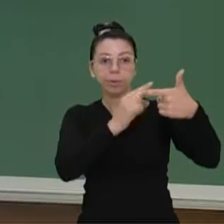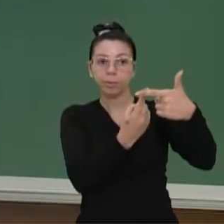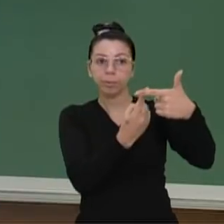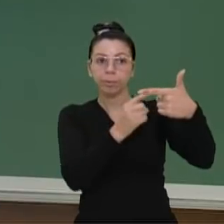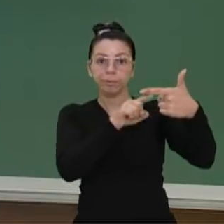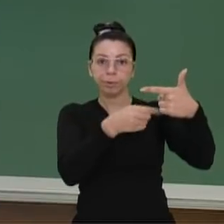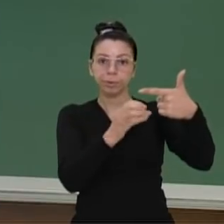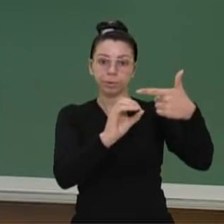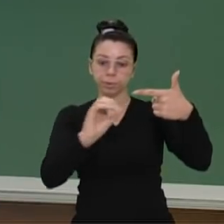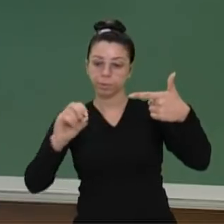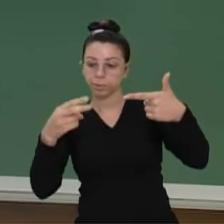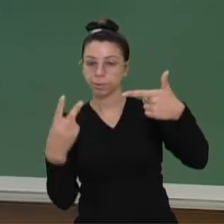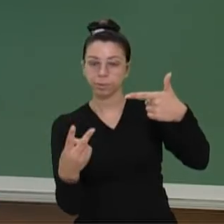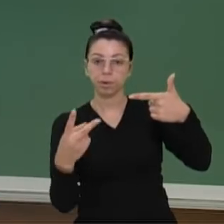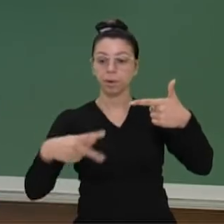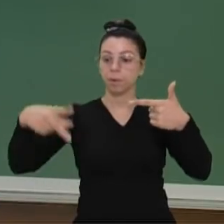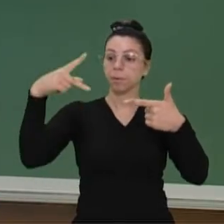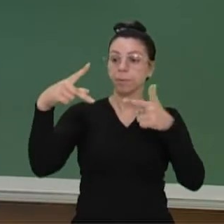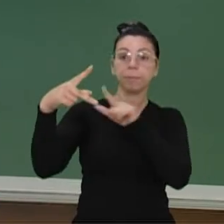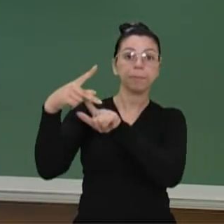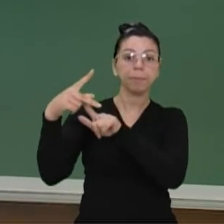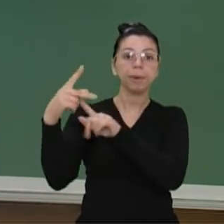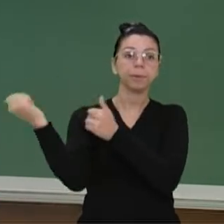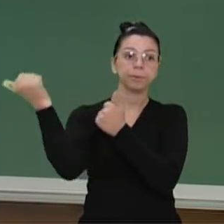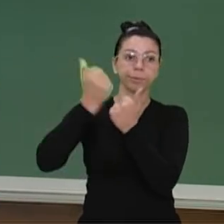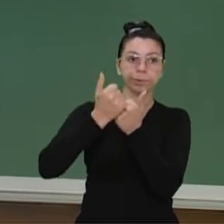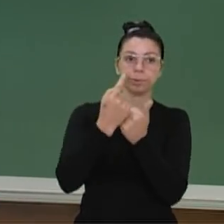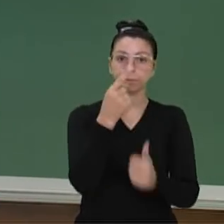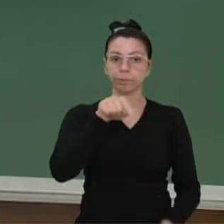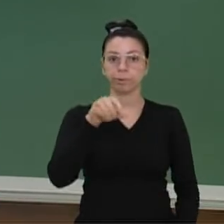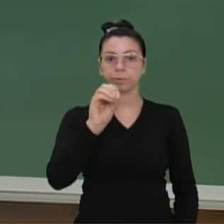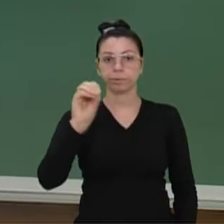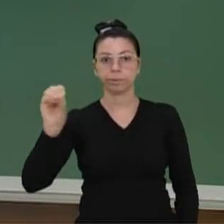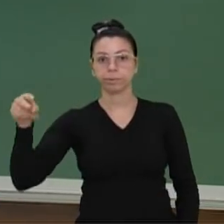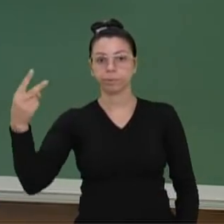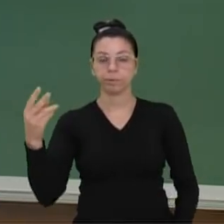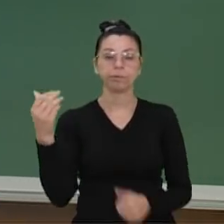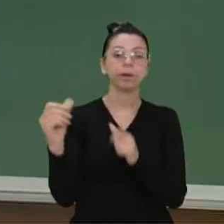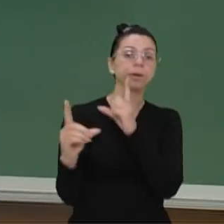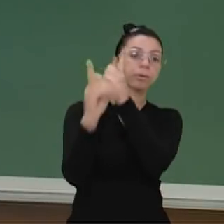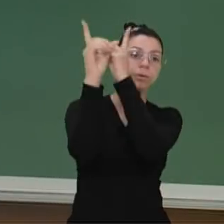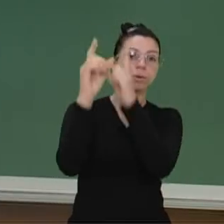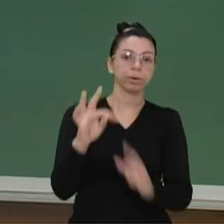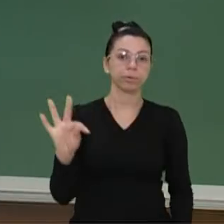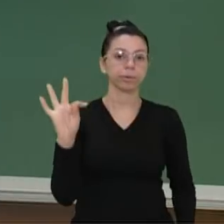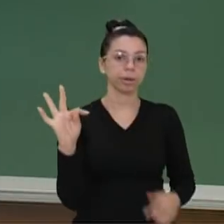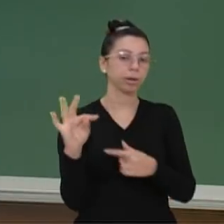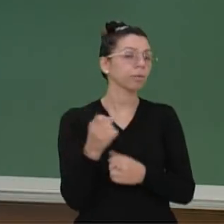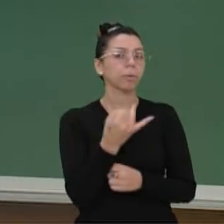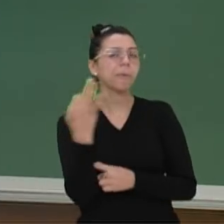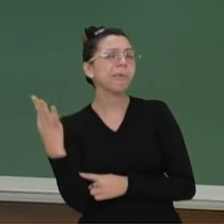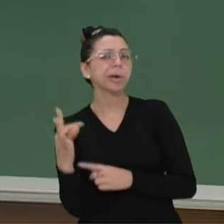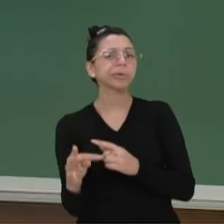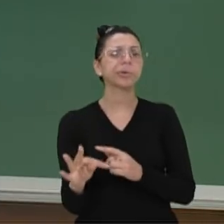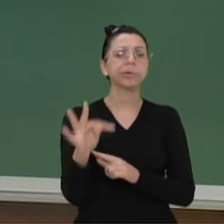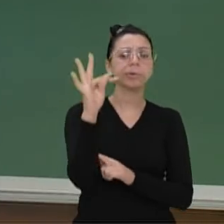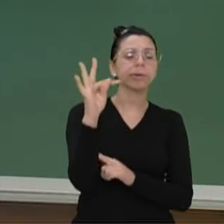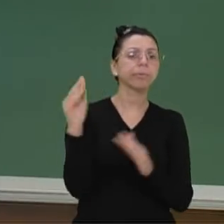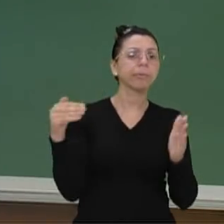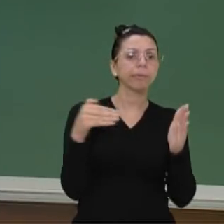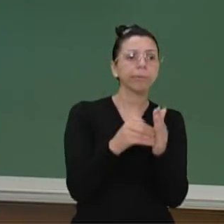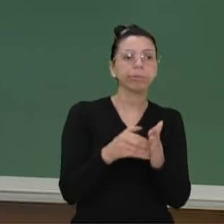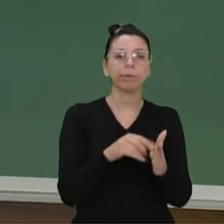P você vai substituir por 1,002 e vai encontrar o tempo. Quanto tempo leva para chegar nesse